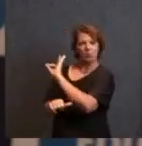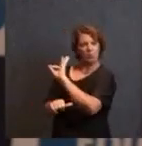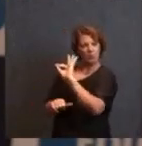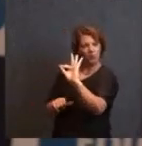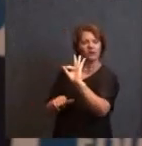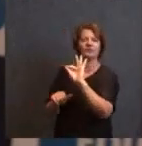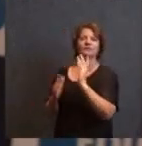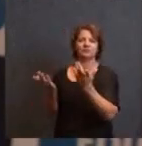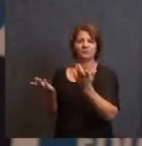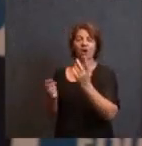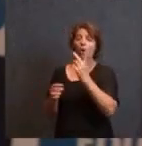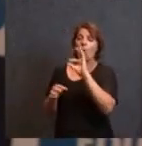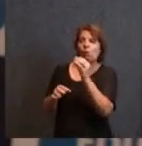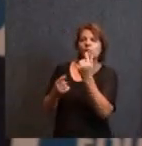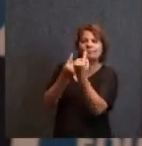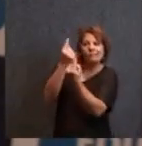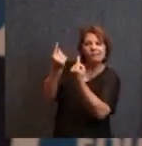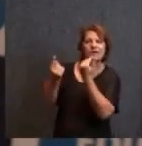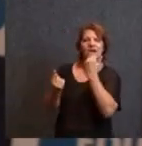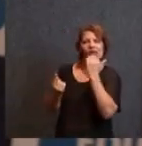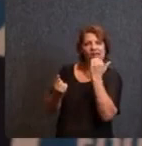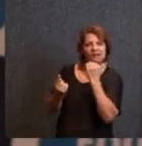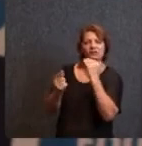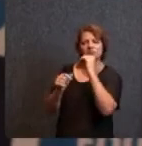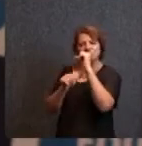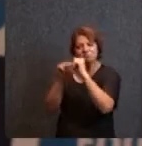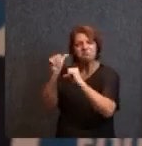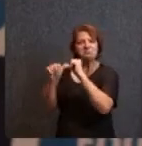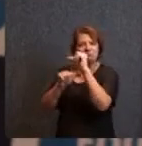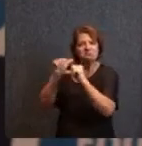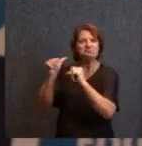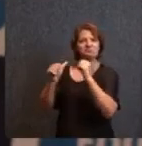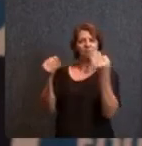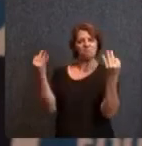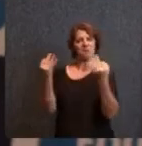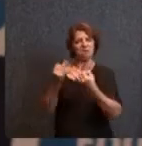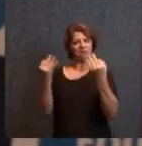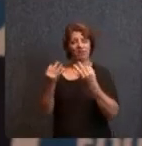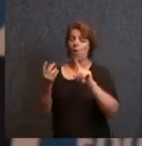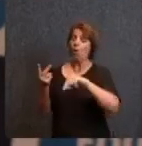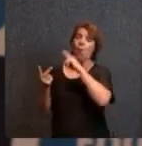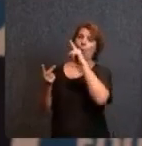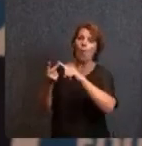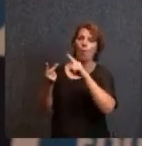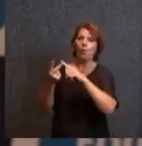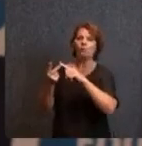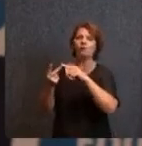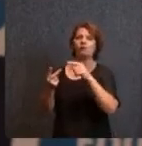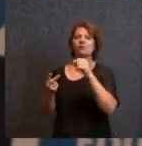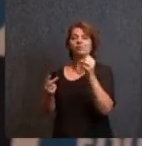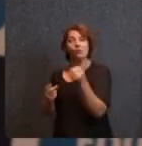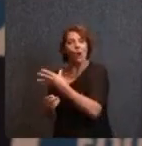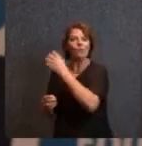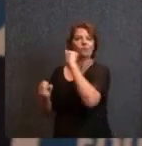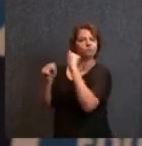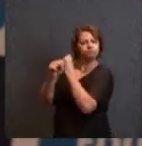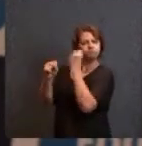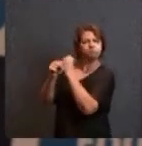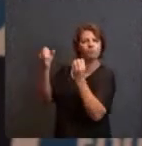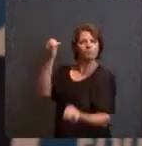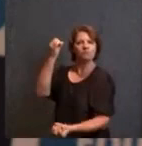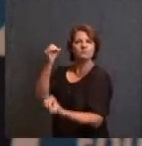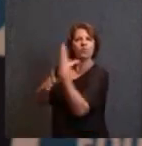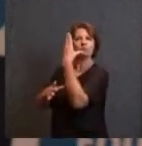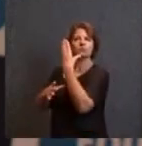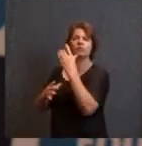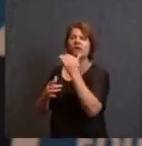a preventiva, a corretiva, mas todas passam por um processo, outras com ampliação total, de chegar até